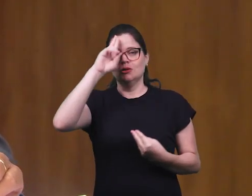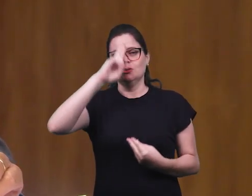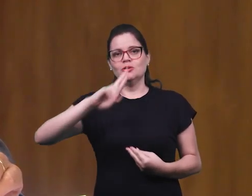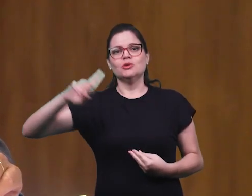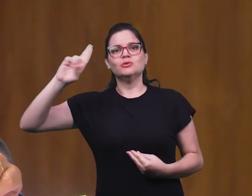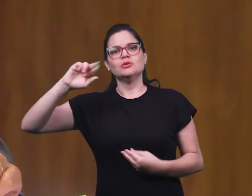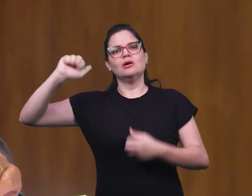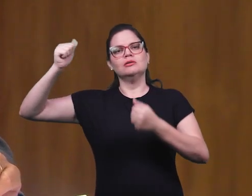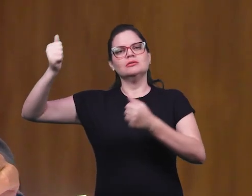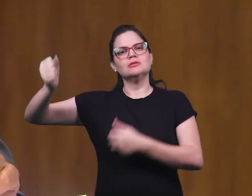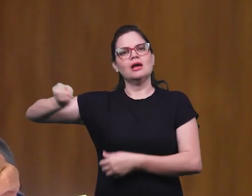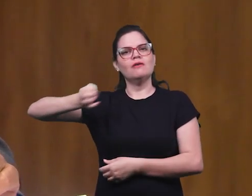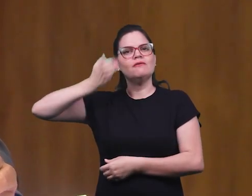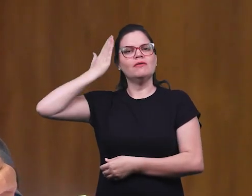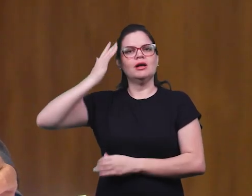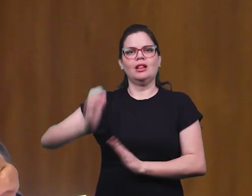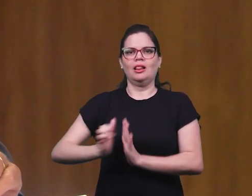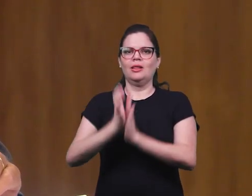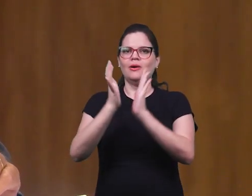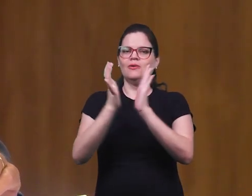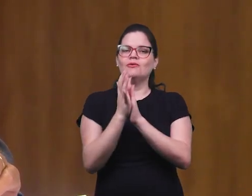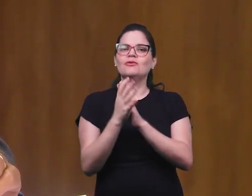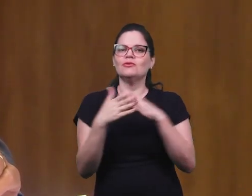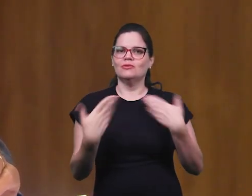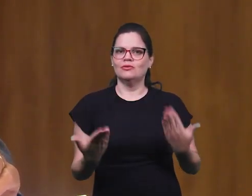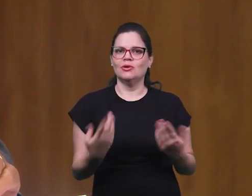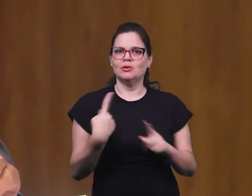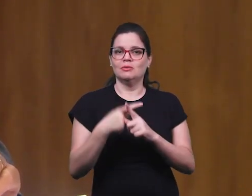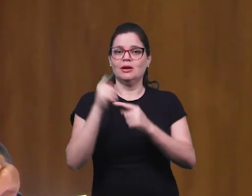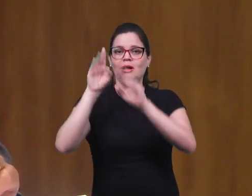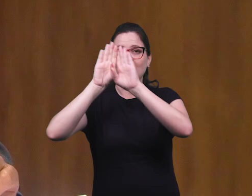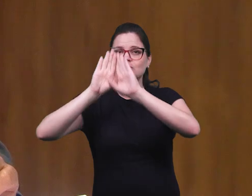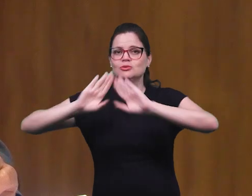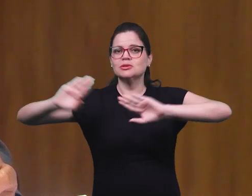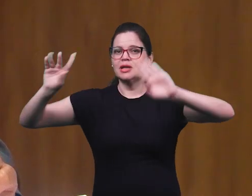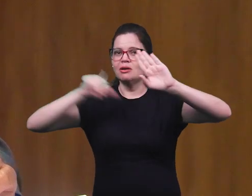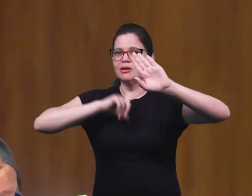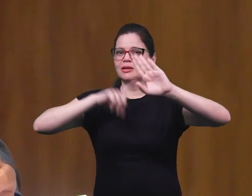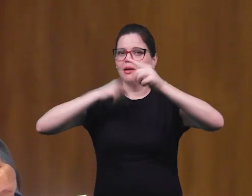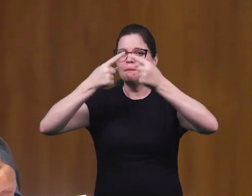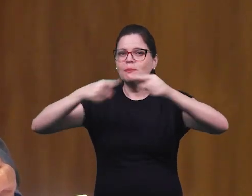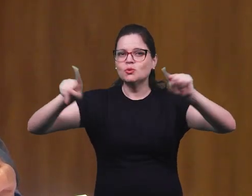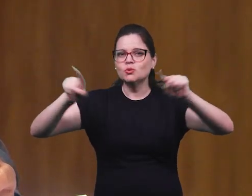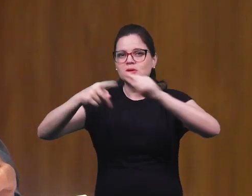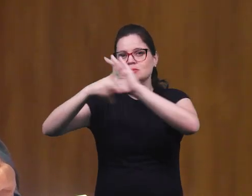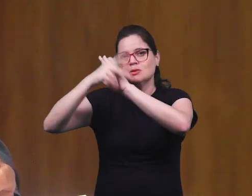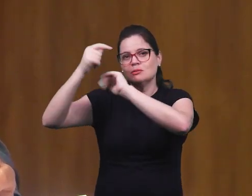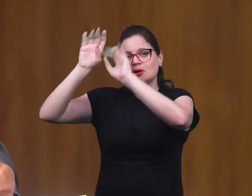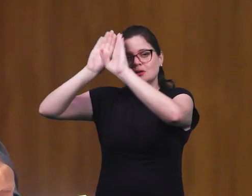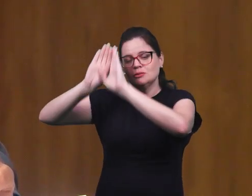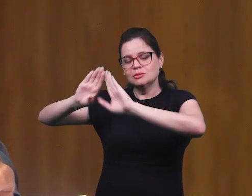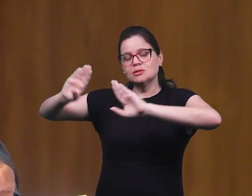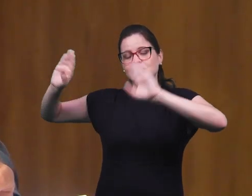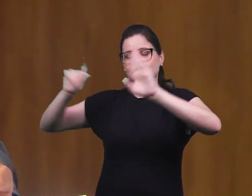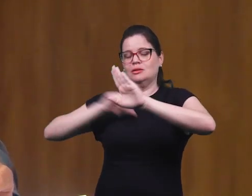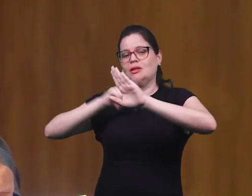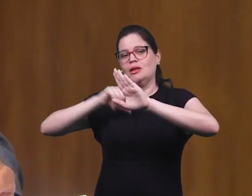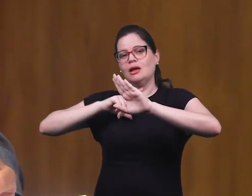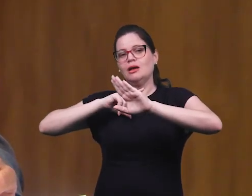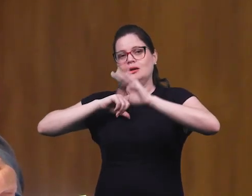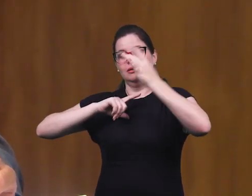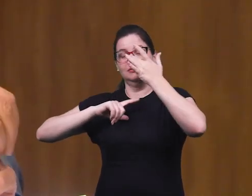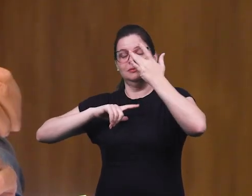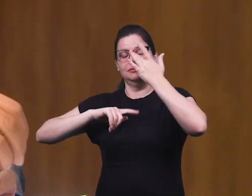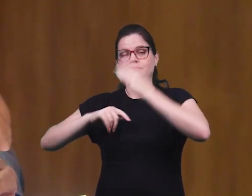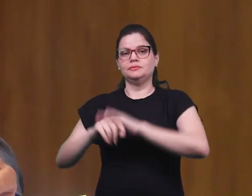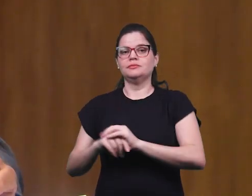estamos falando de louvor, o som do louvor, o som que vem da eternidade, o louvor, a música que vem da eternidade, aquilo que Deus